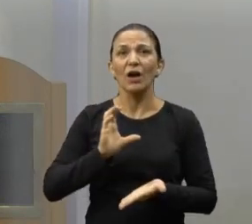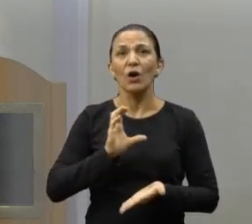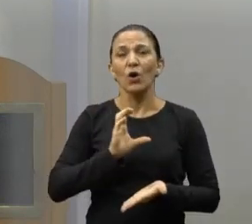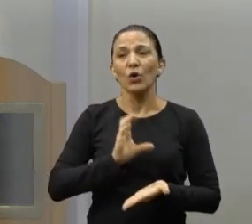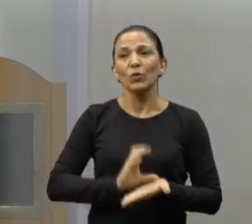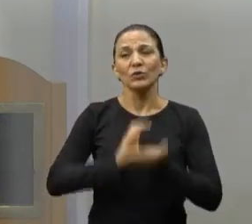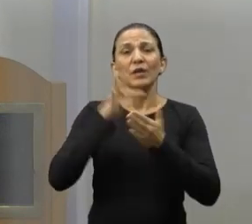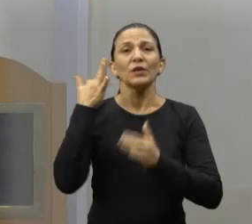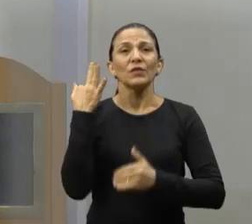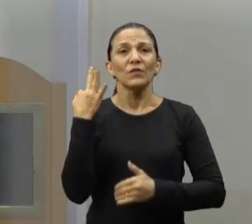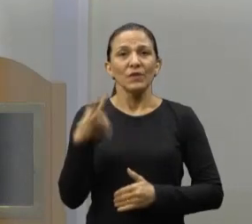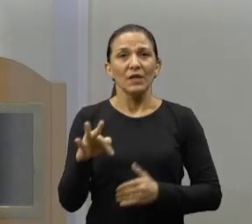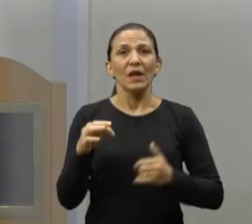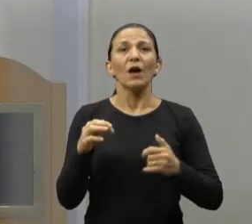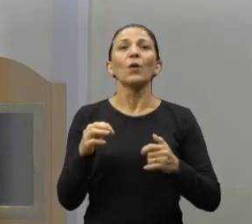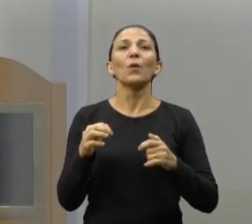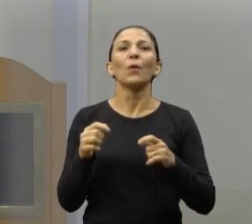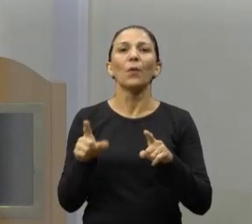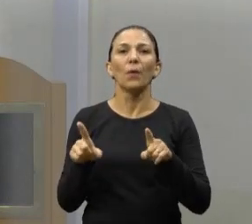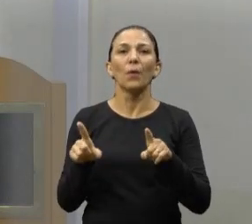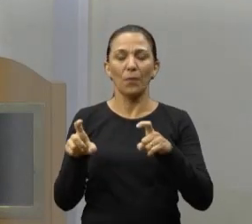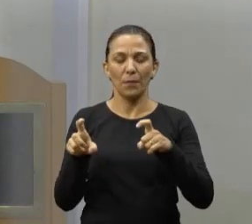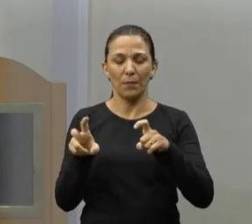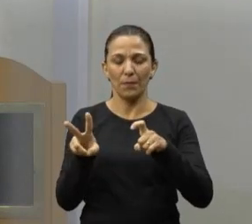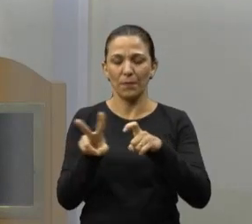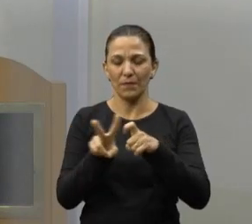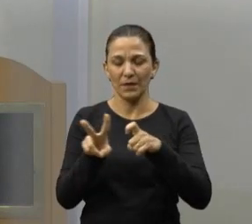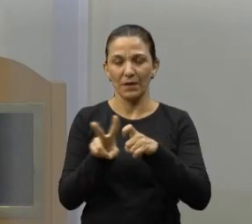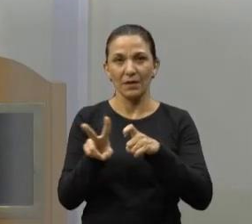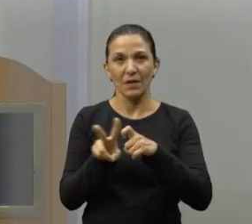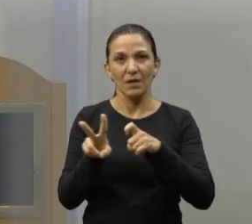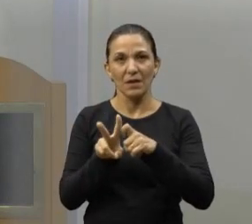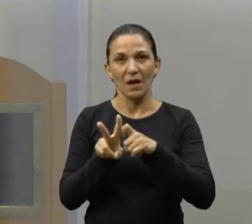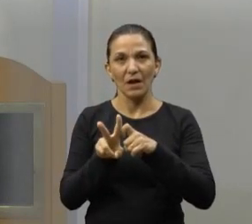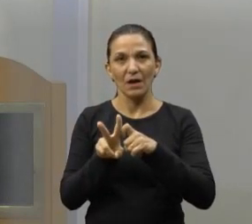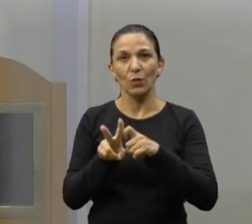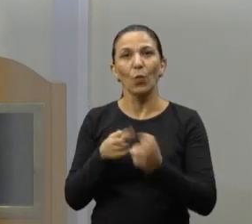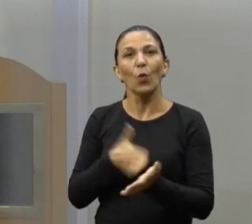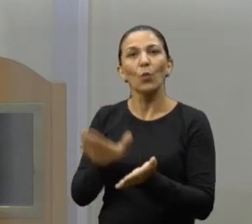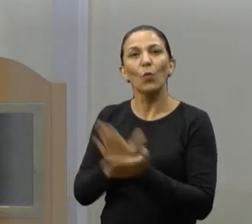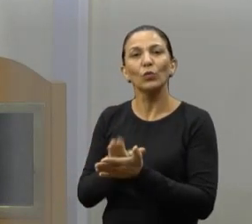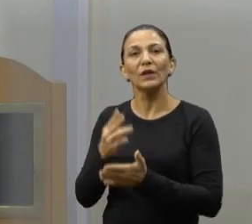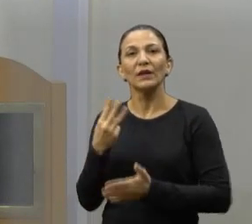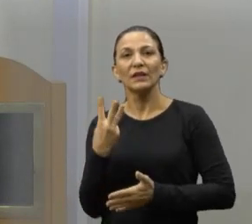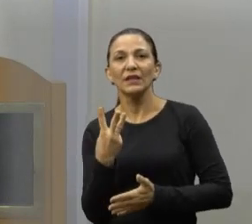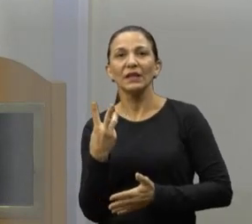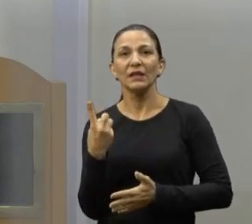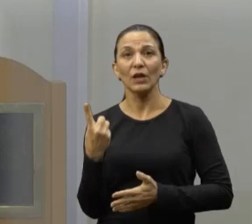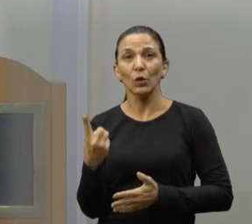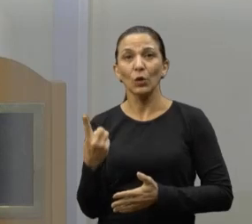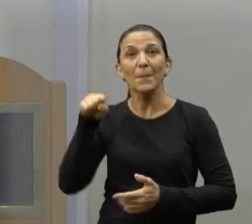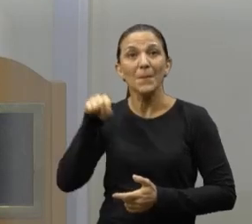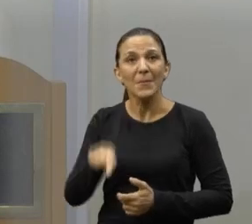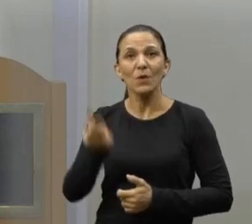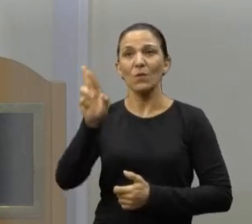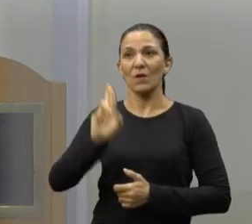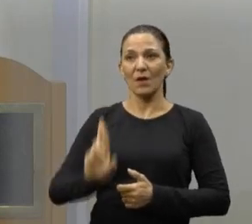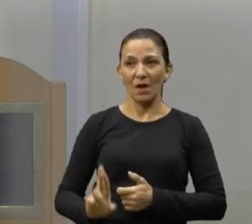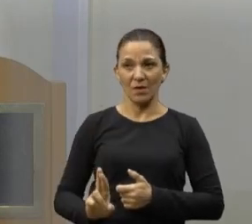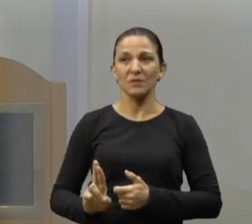Federal de veterinária enfim tomaram aí uma multa de 31 mil reais né redondando